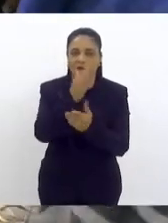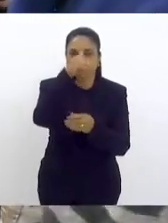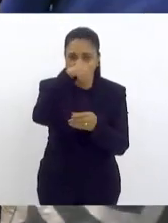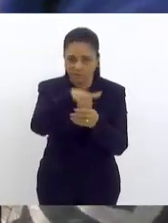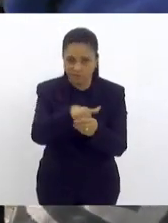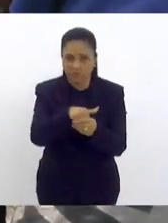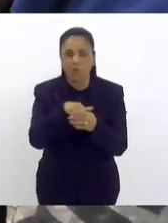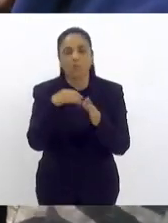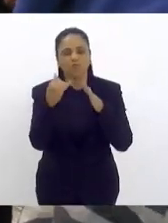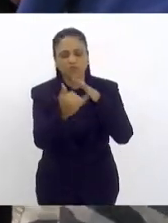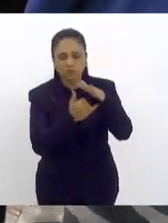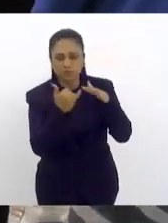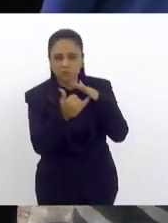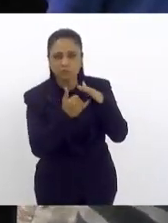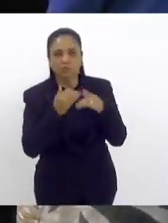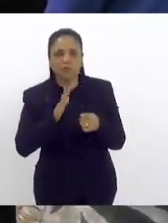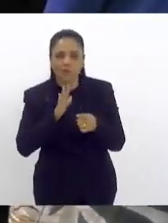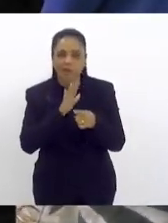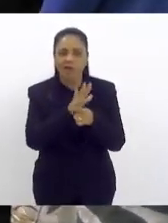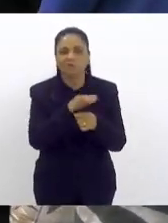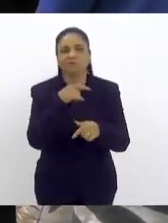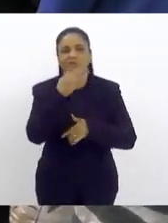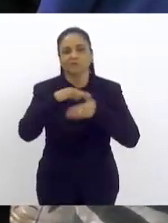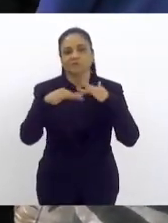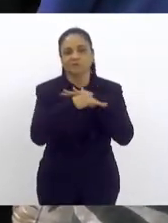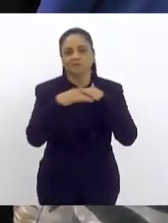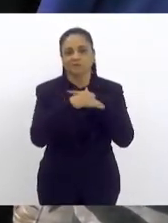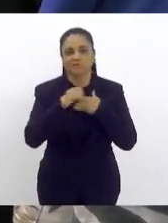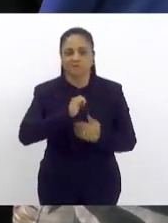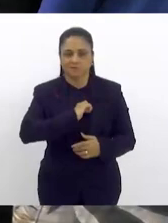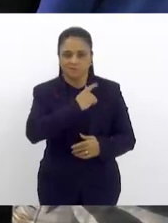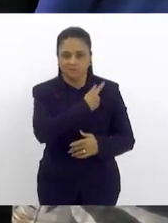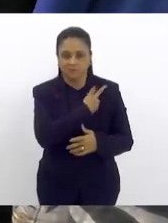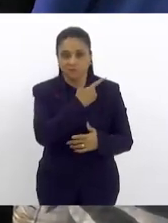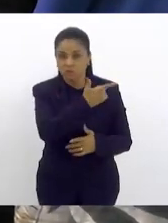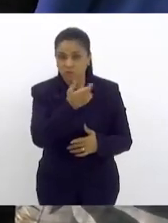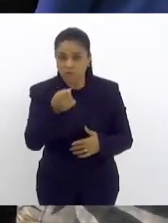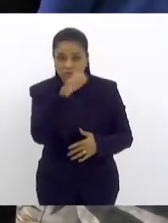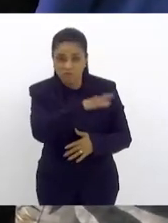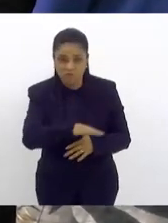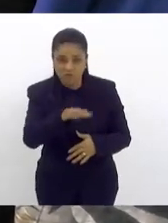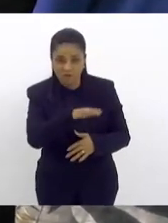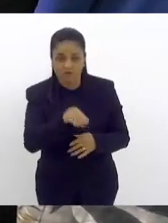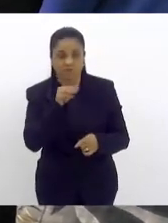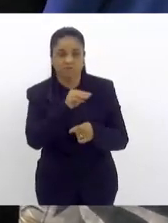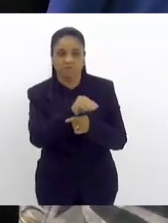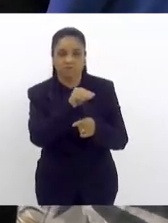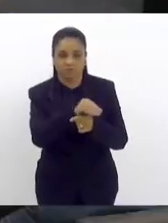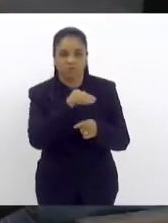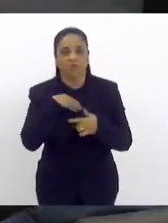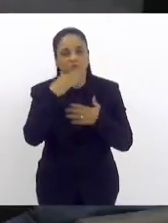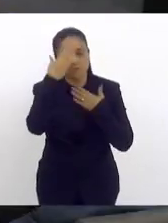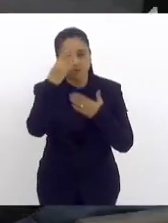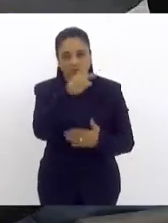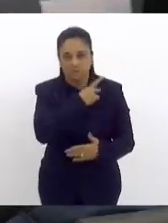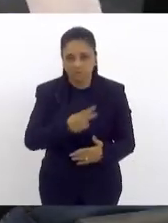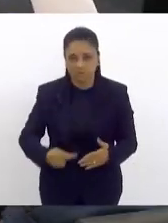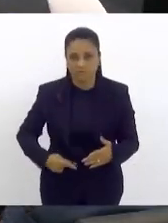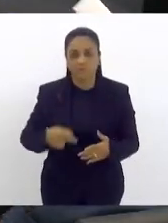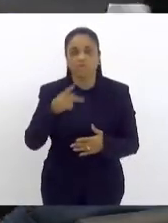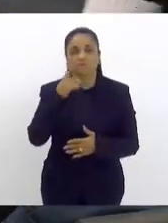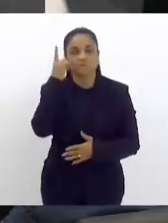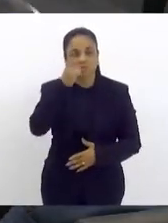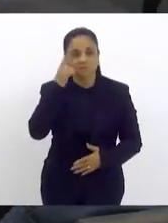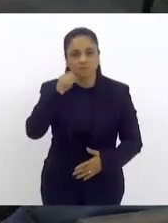uma instituição que contribui com a cidade de São Gonçalo que atende lá mais de 200 crianças Muito obrigado Presidente Obrigado Deputado Douglas